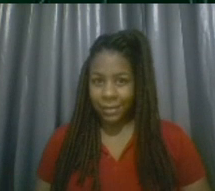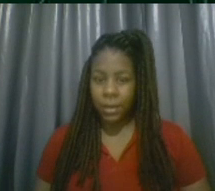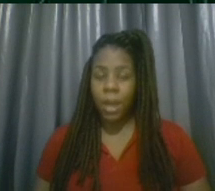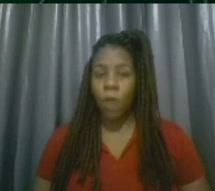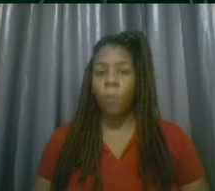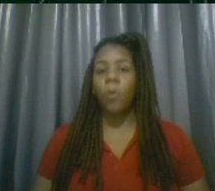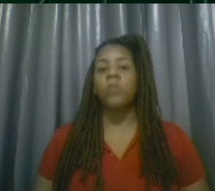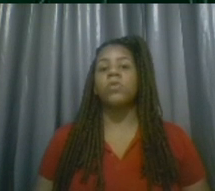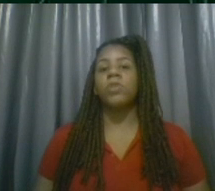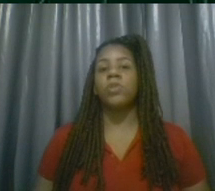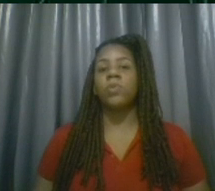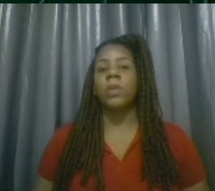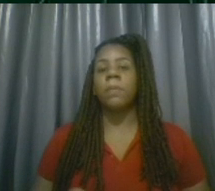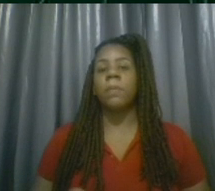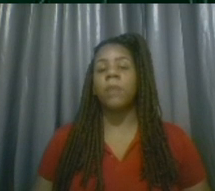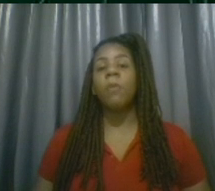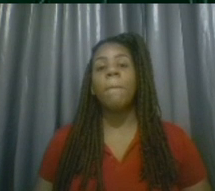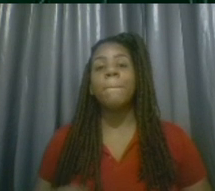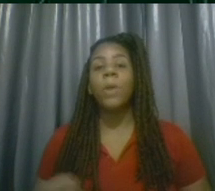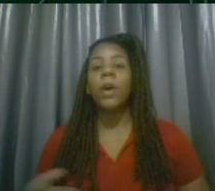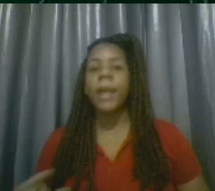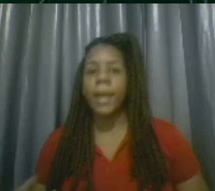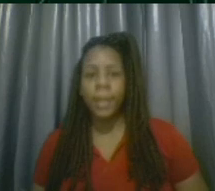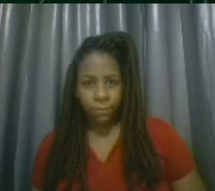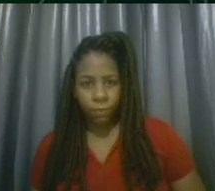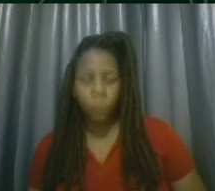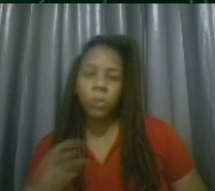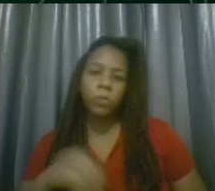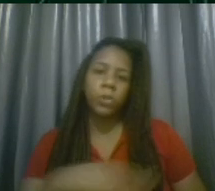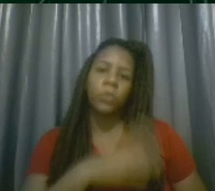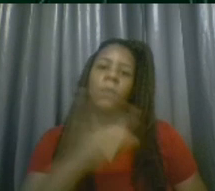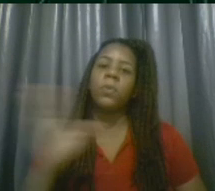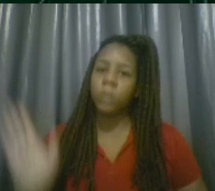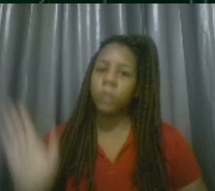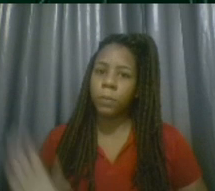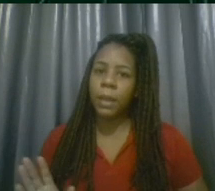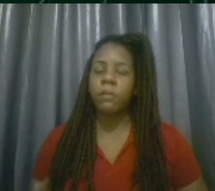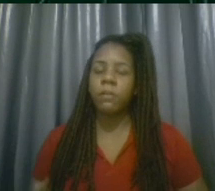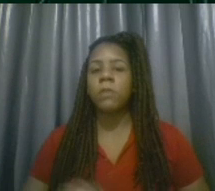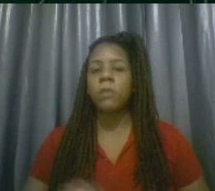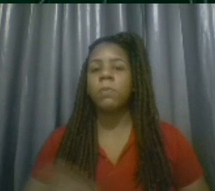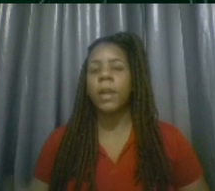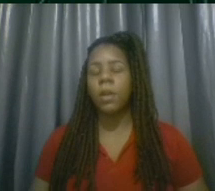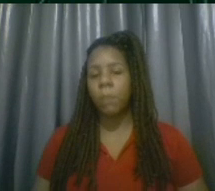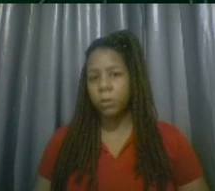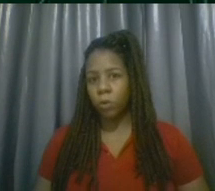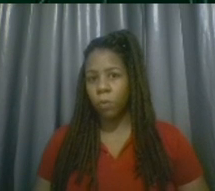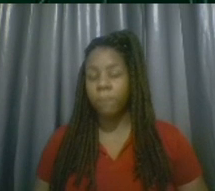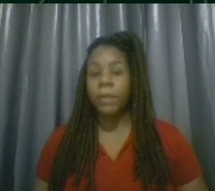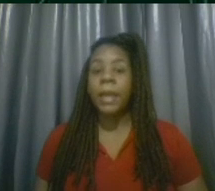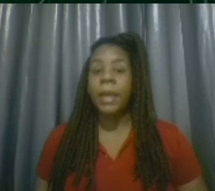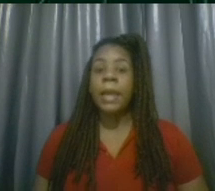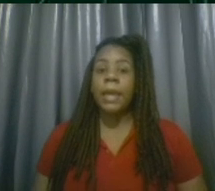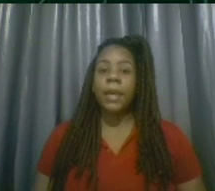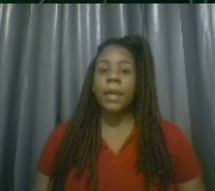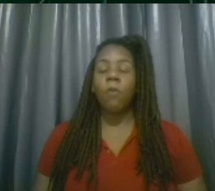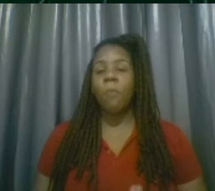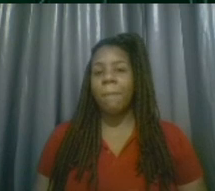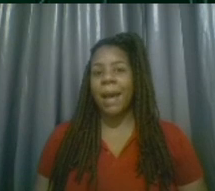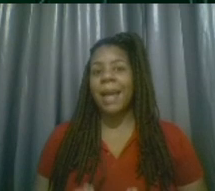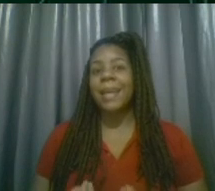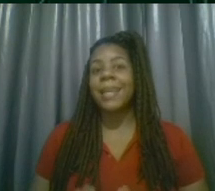mas eu posso substituir pelo porém. Eu posso substituir por outras palavras, mas o porém é o mais comum.